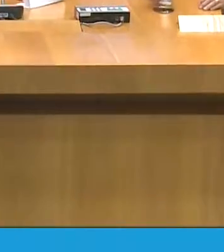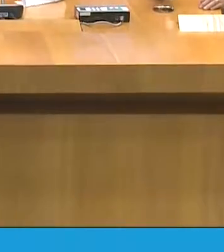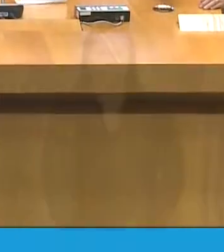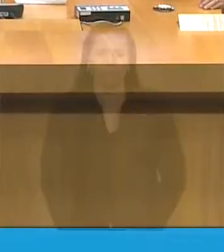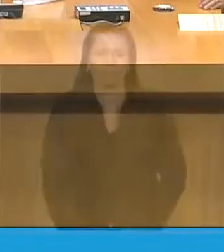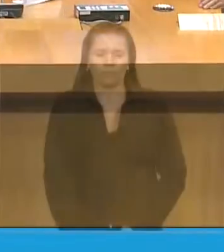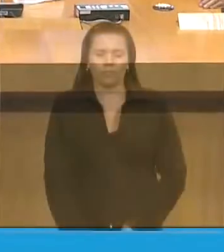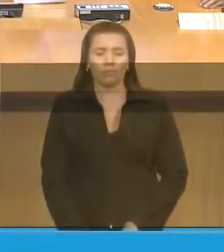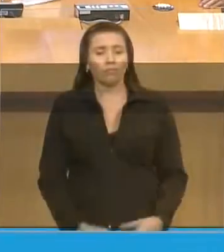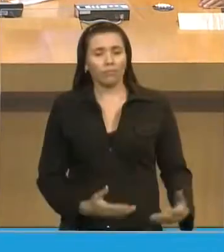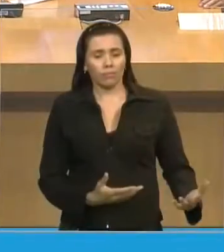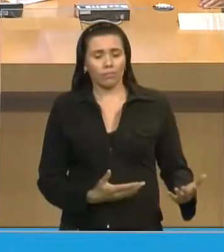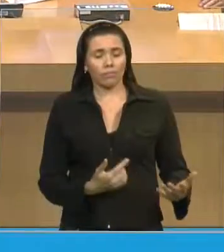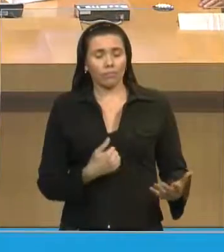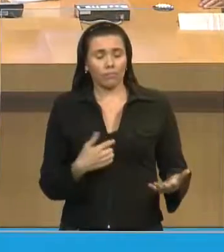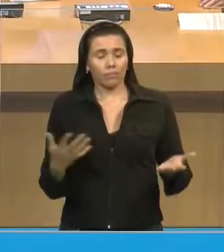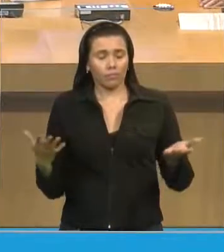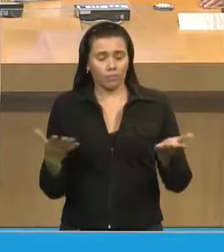Nesse momento,